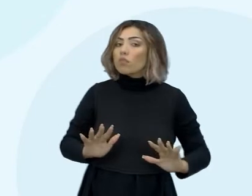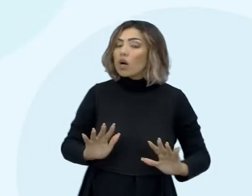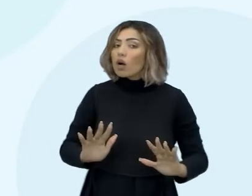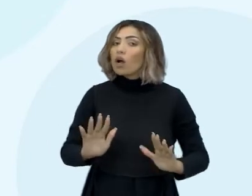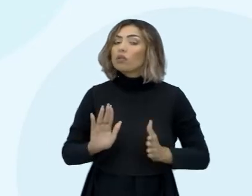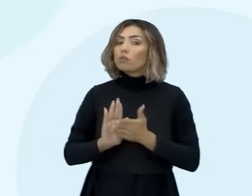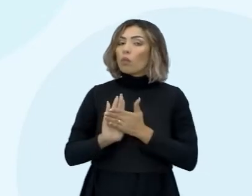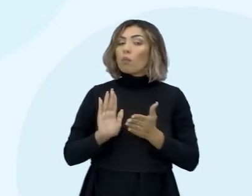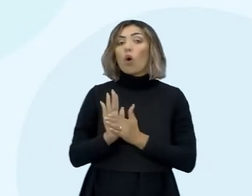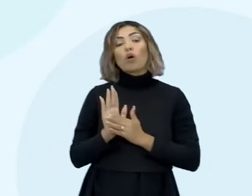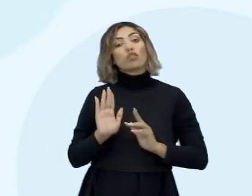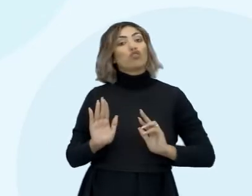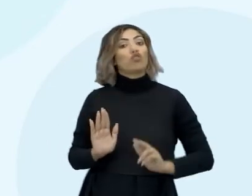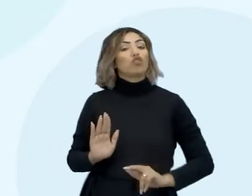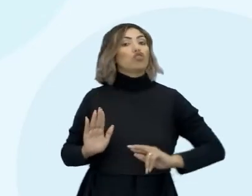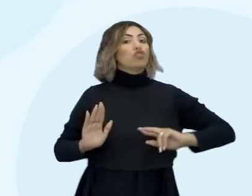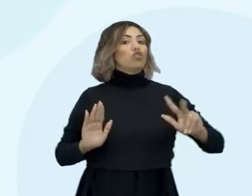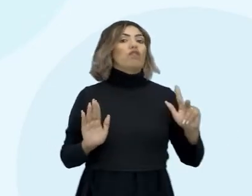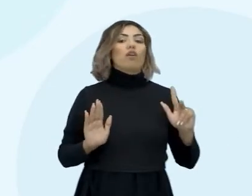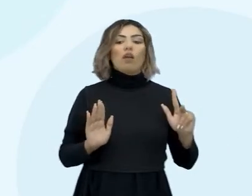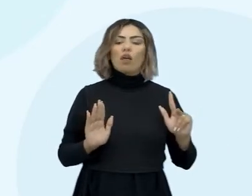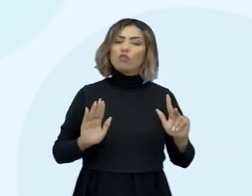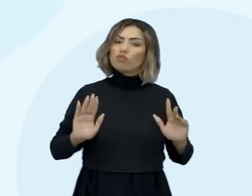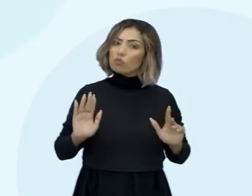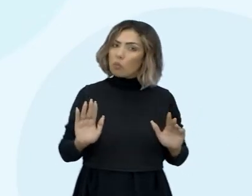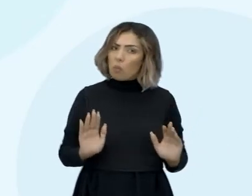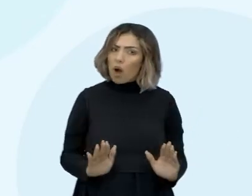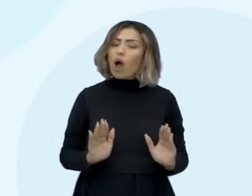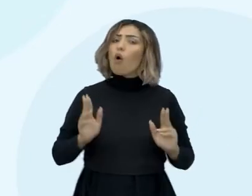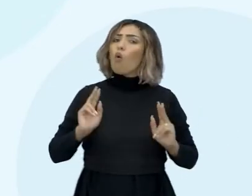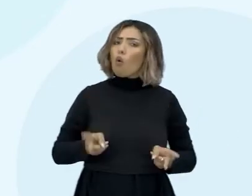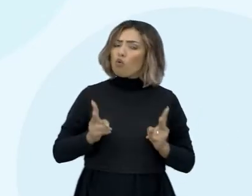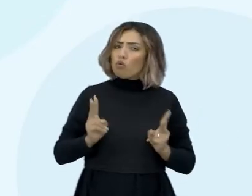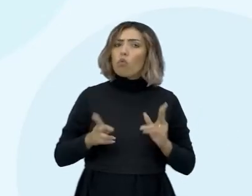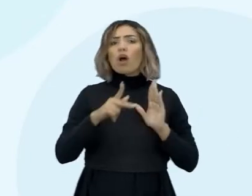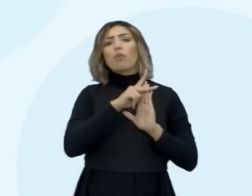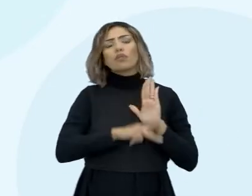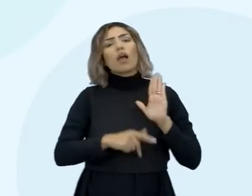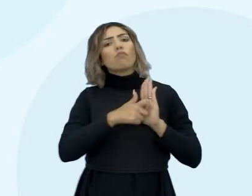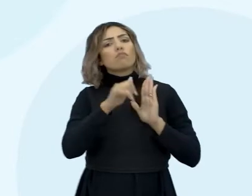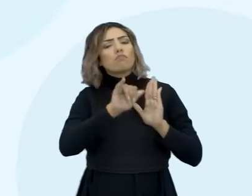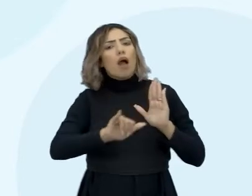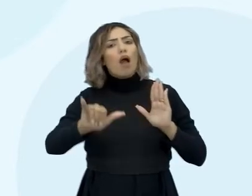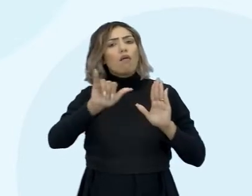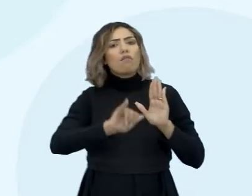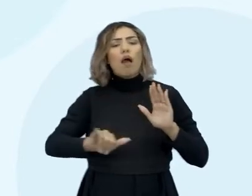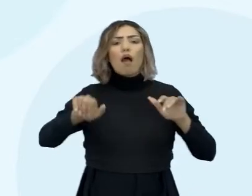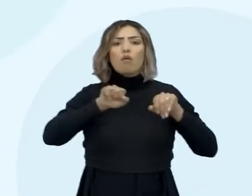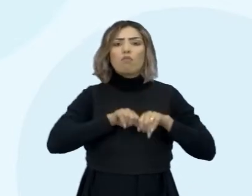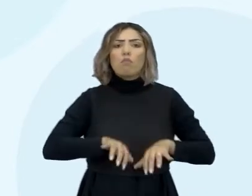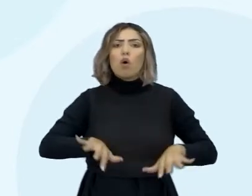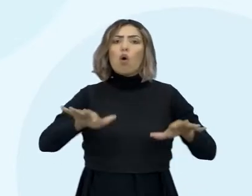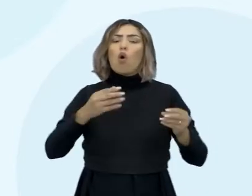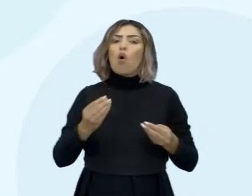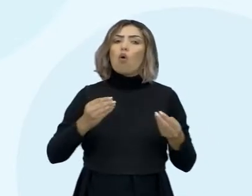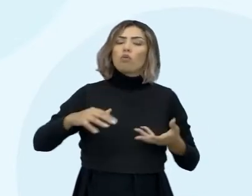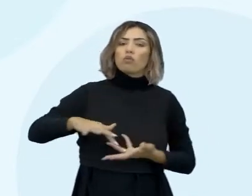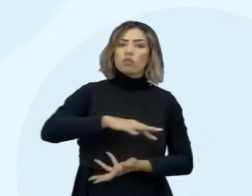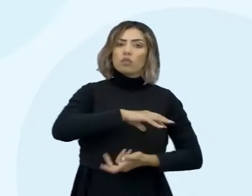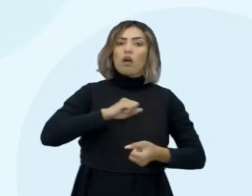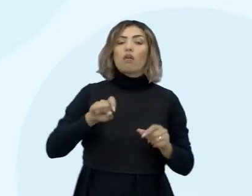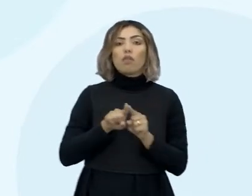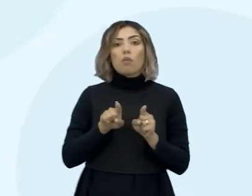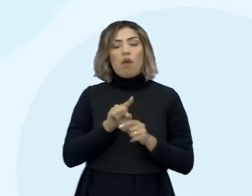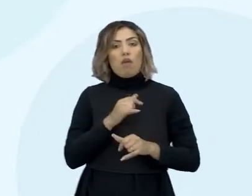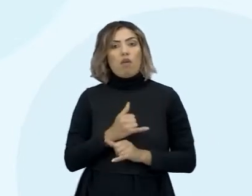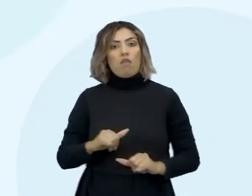diferentes do mapa, mas não deixa de ser a divulgação do projeto protótipo, para hábito sustentável, eficiência energética.